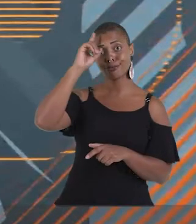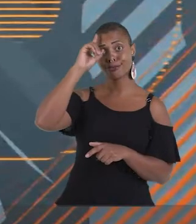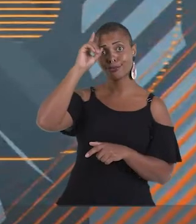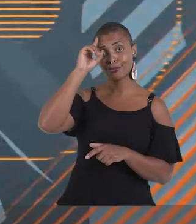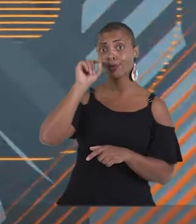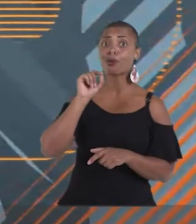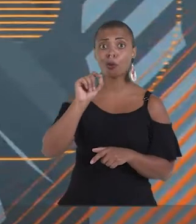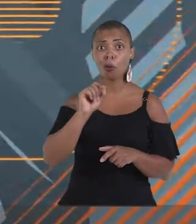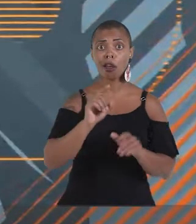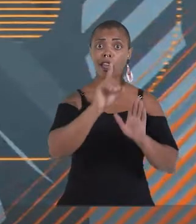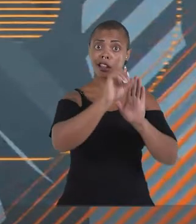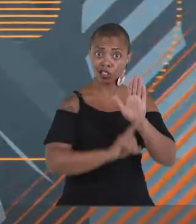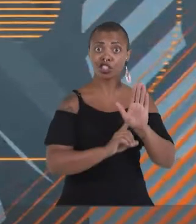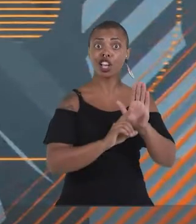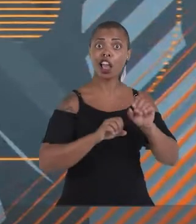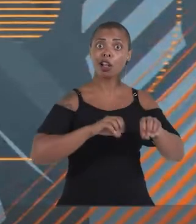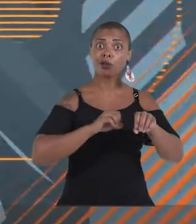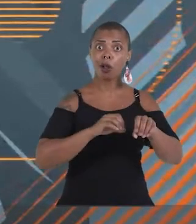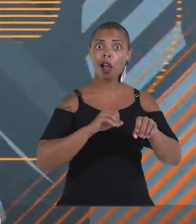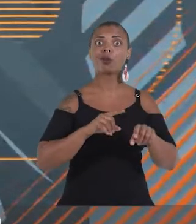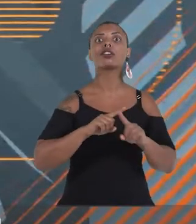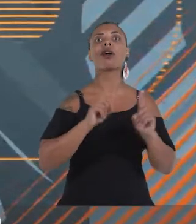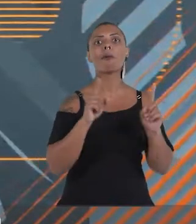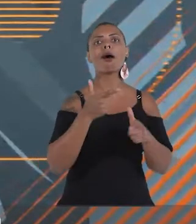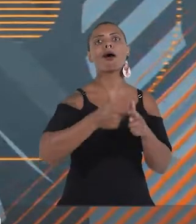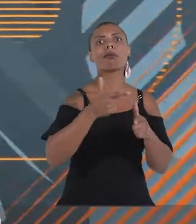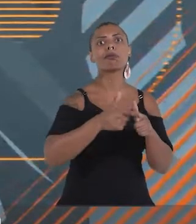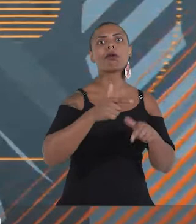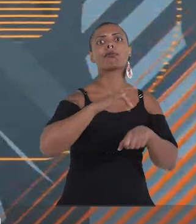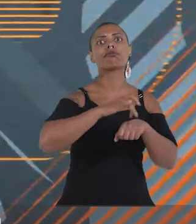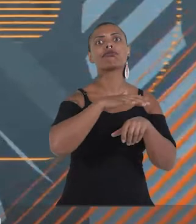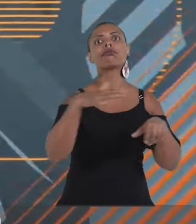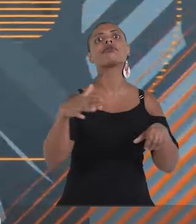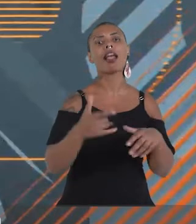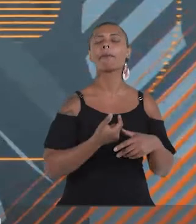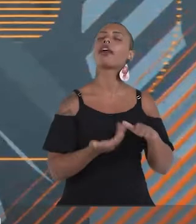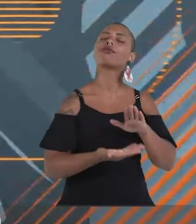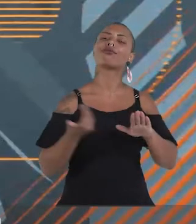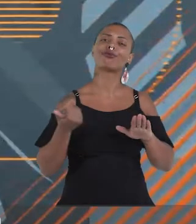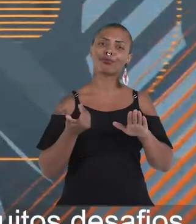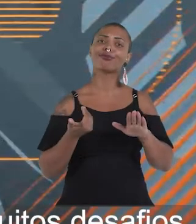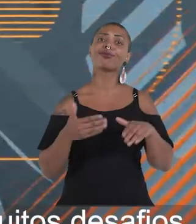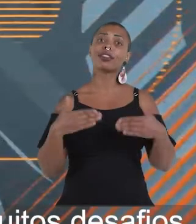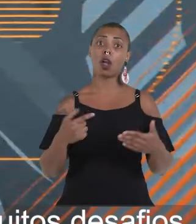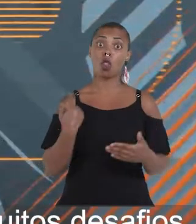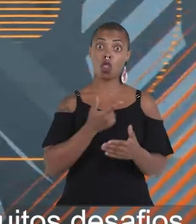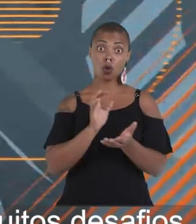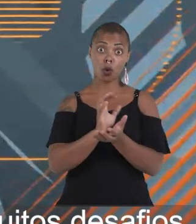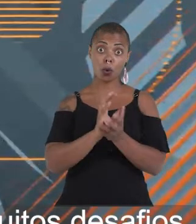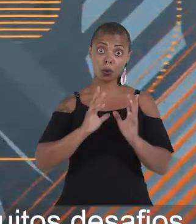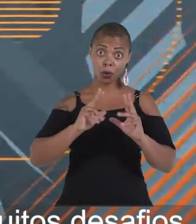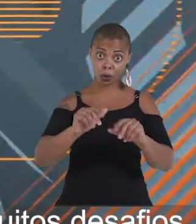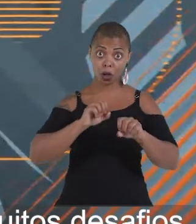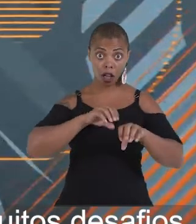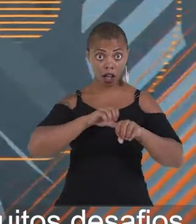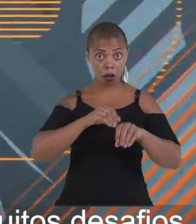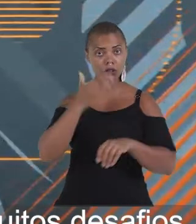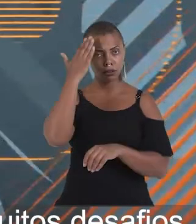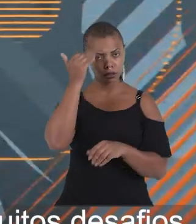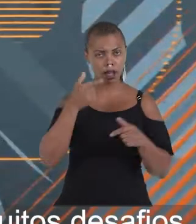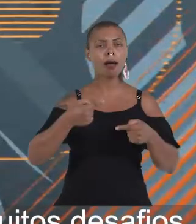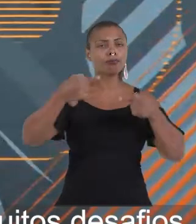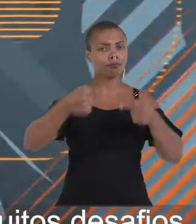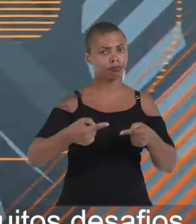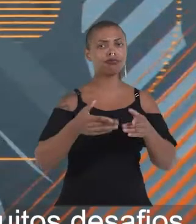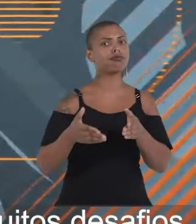dia, que é garantir o direito à educação, que foi brutalmente afetado pelos efeitos da pandemia. Nós, do Todos pela Educação, sabemos que é uma jornada